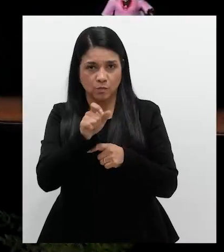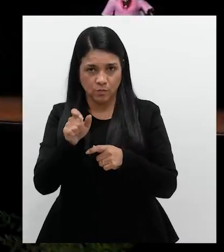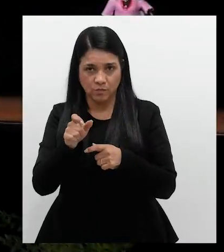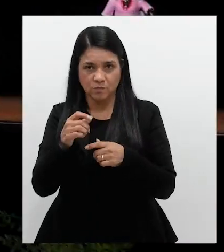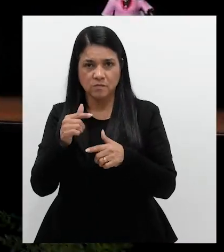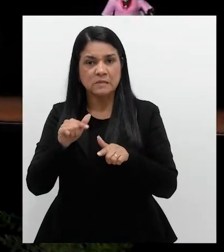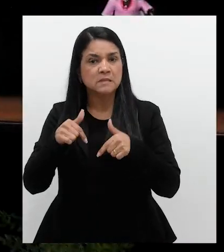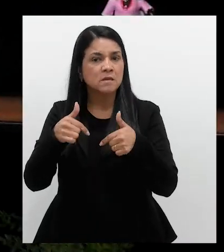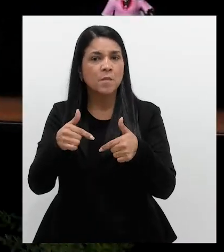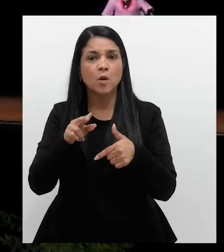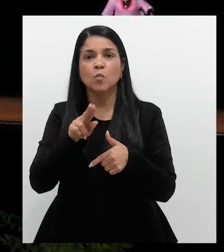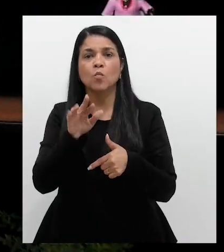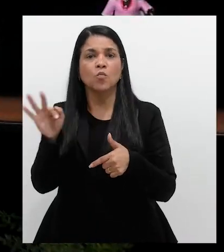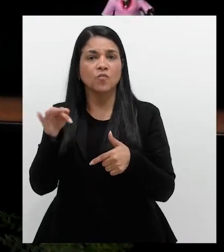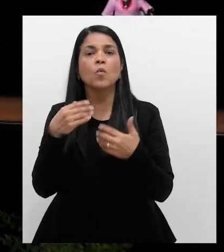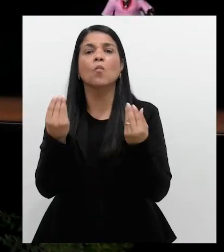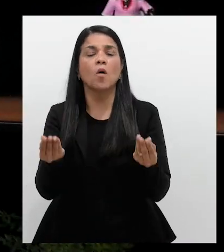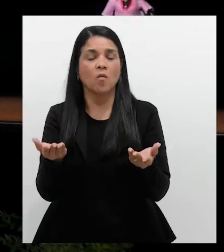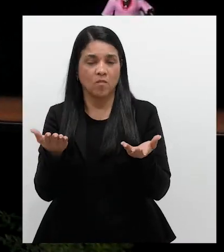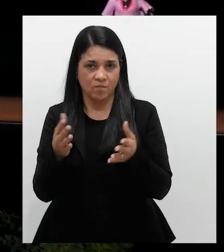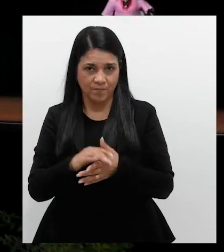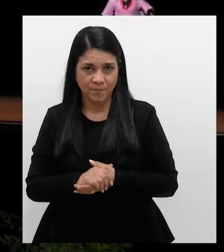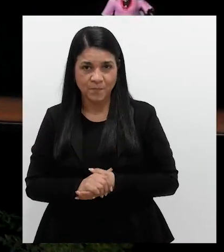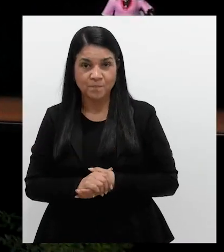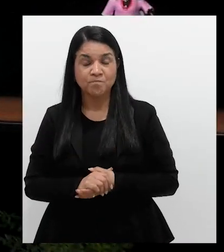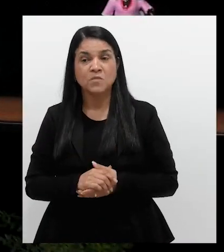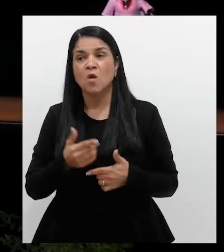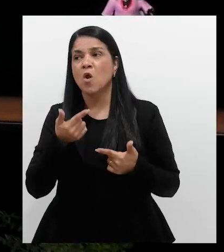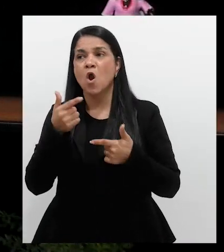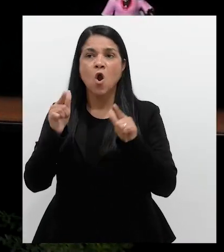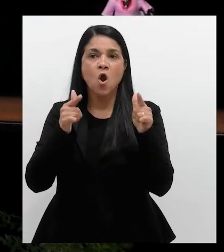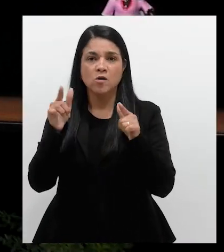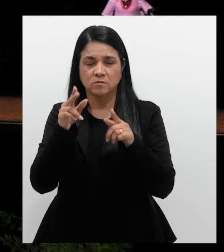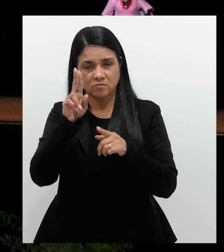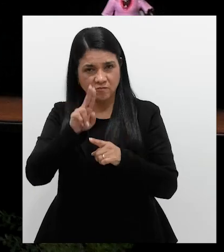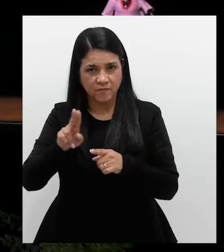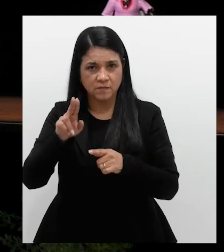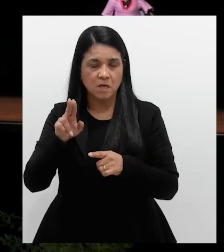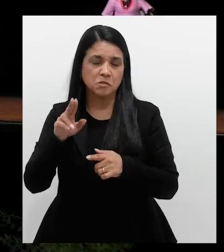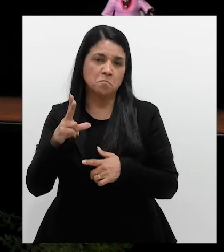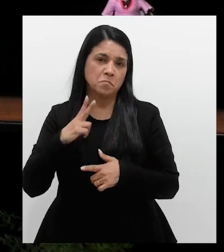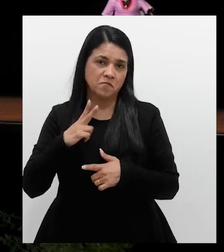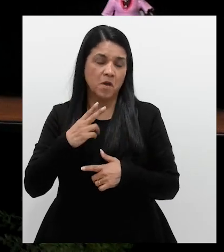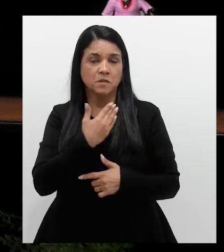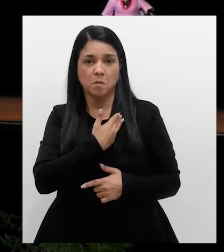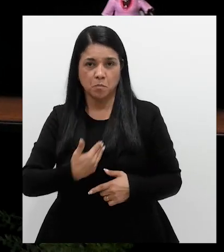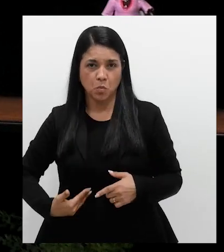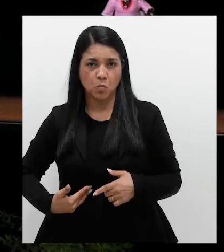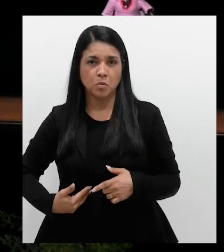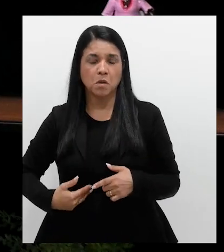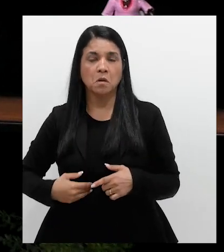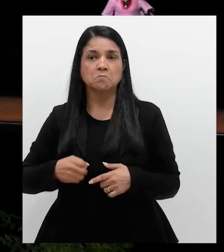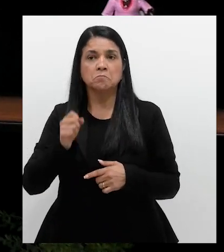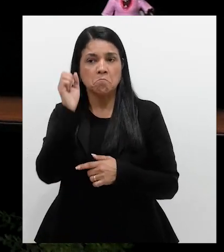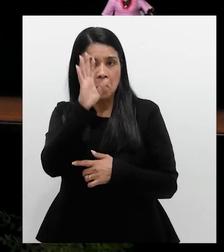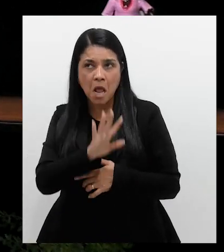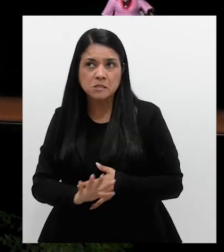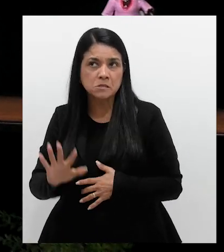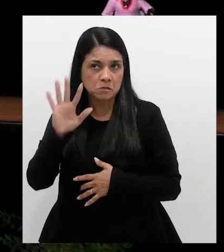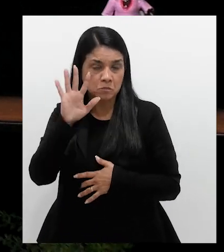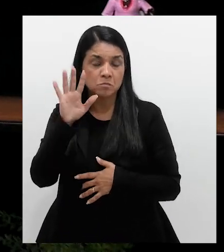Olha, a UF, assim como outras universidades privadas e públicas, não só no Rio de Janeiro, mas no